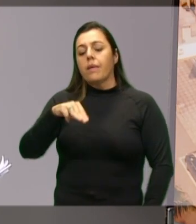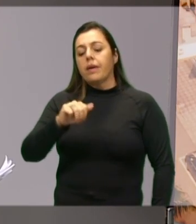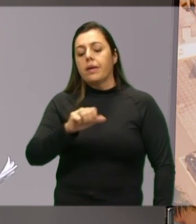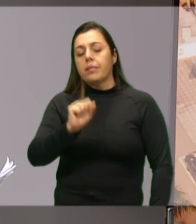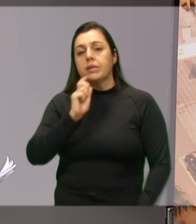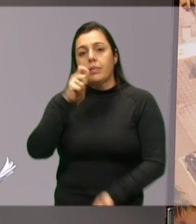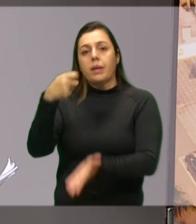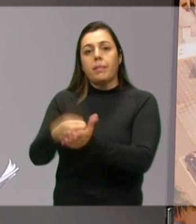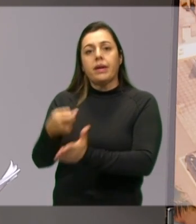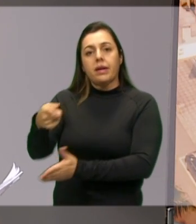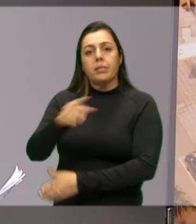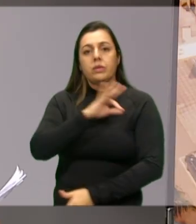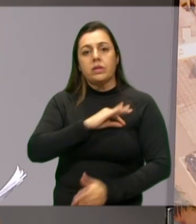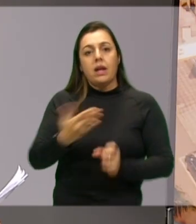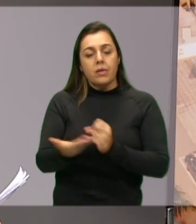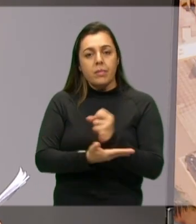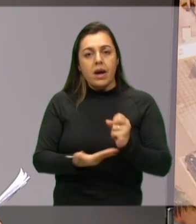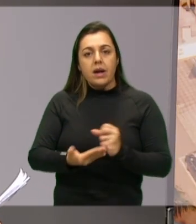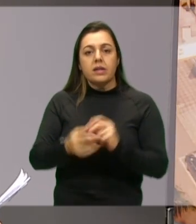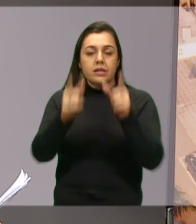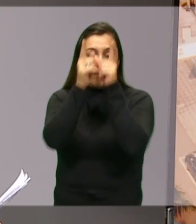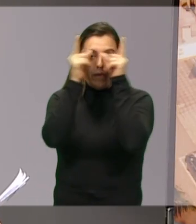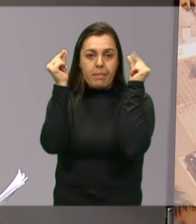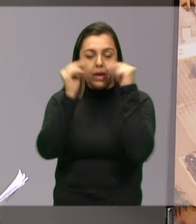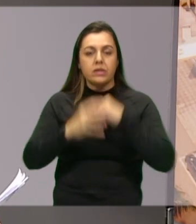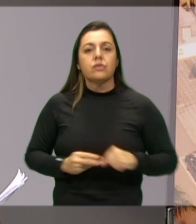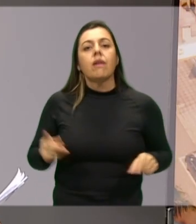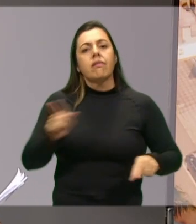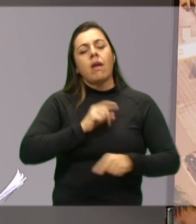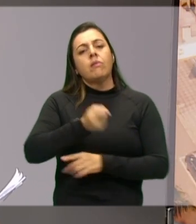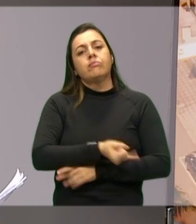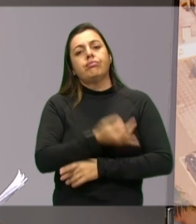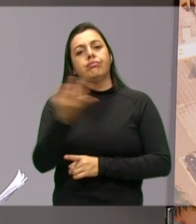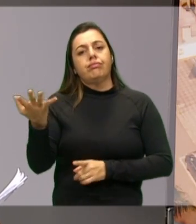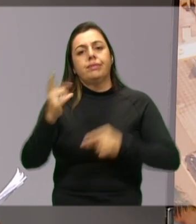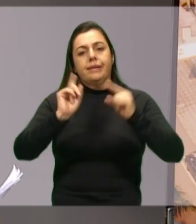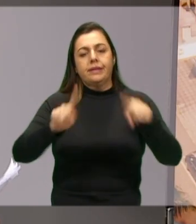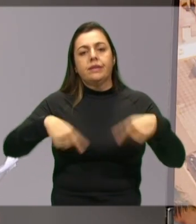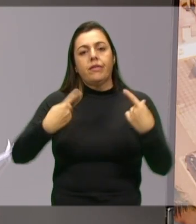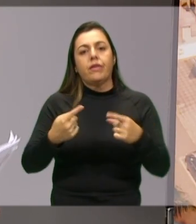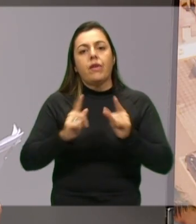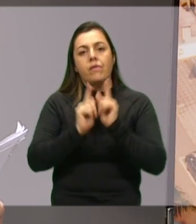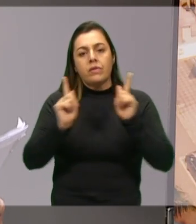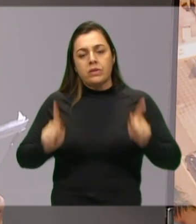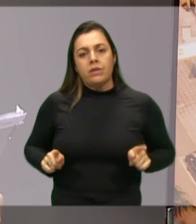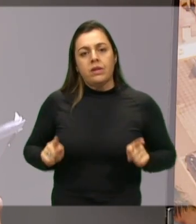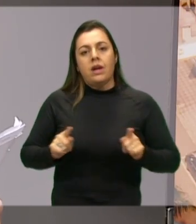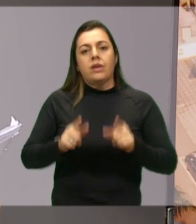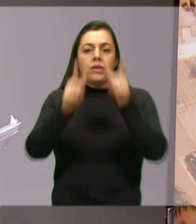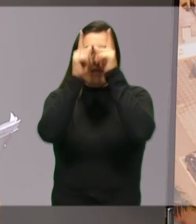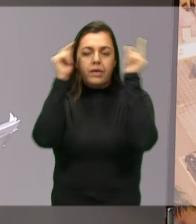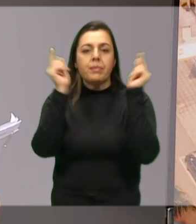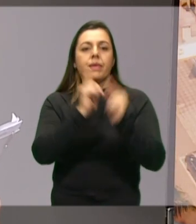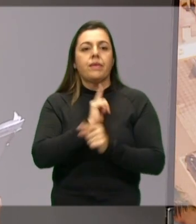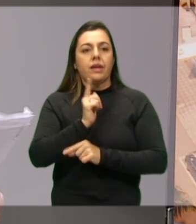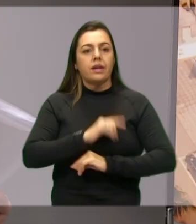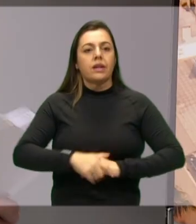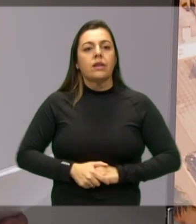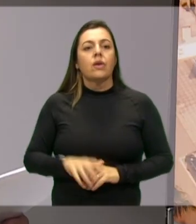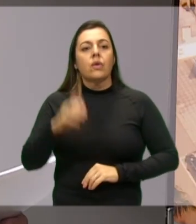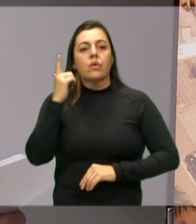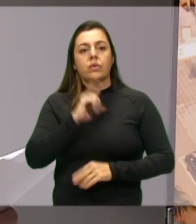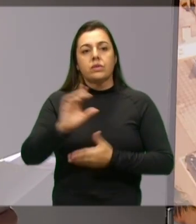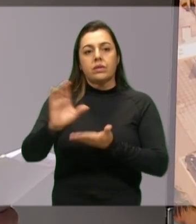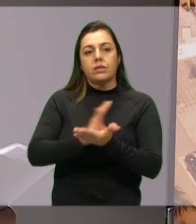para o pagamento desse piso. E também há diversos desafios que os servidores da enfermagem estão enfrentando para